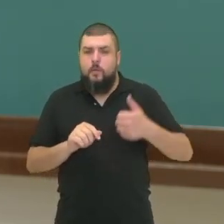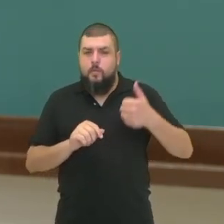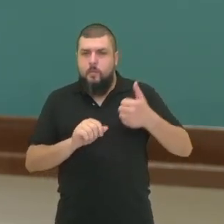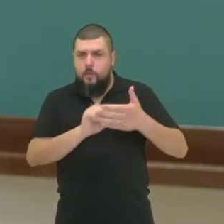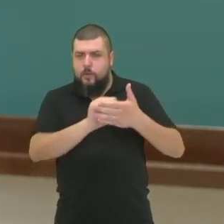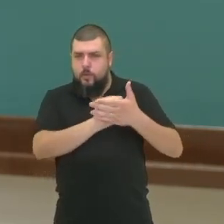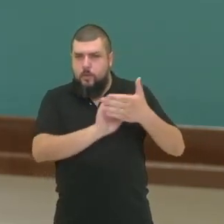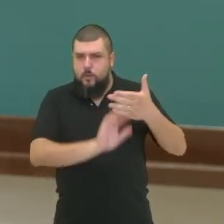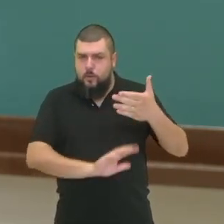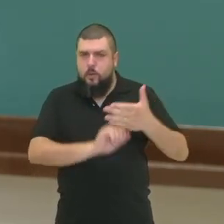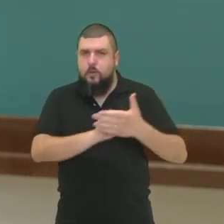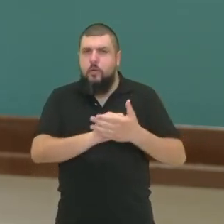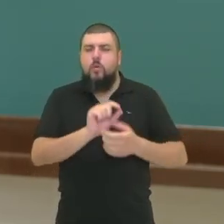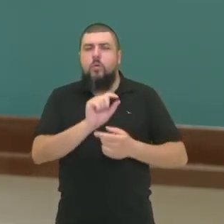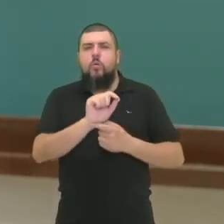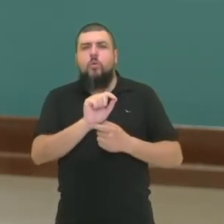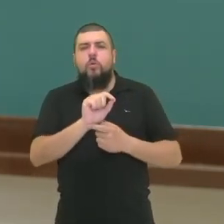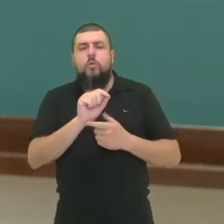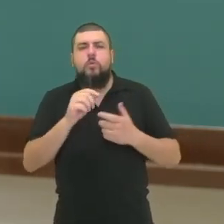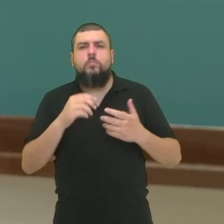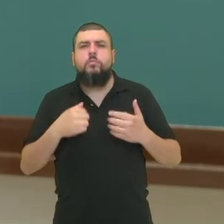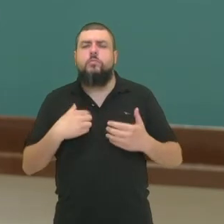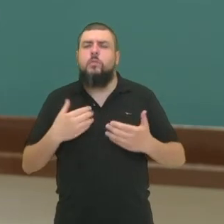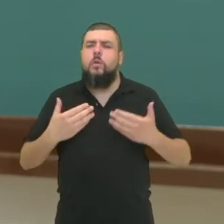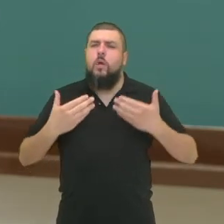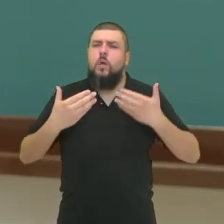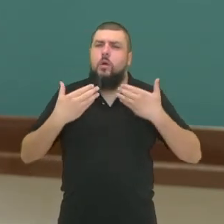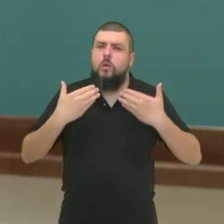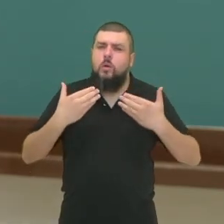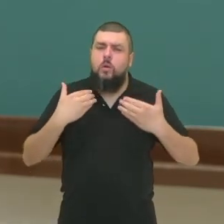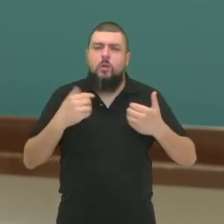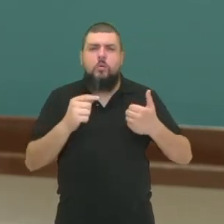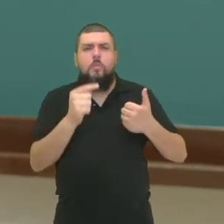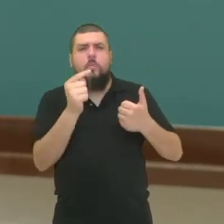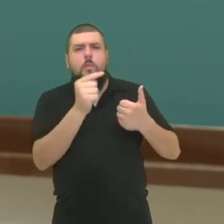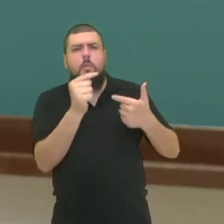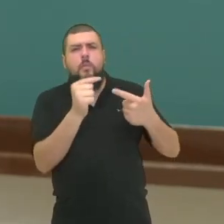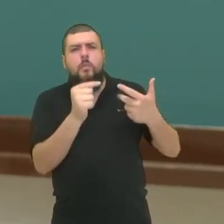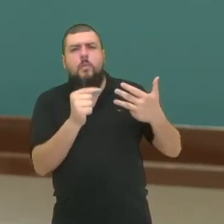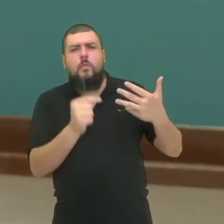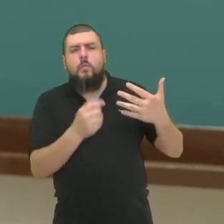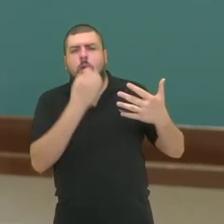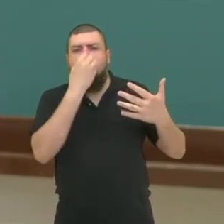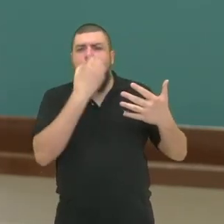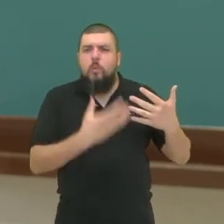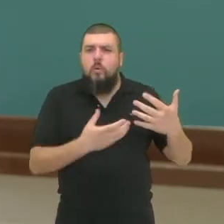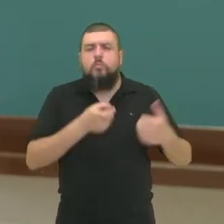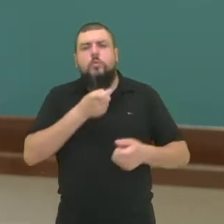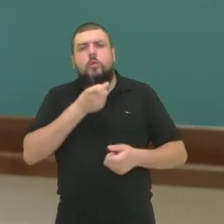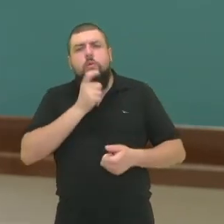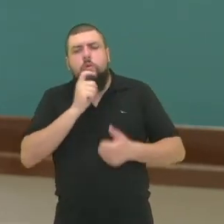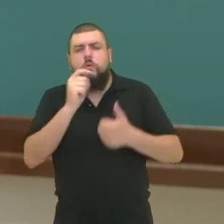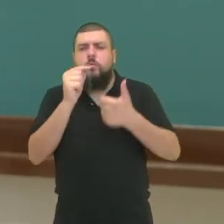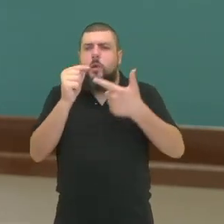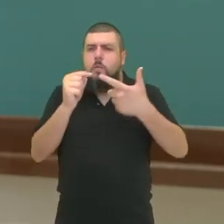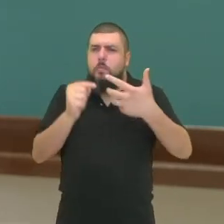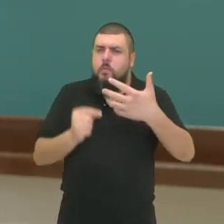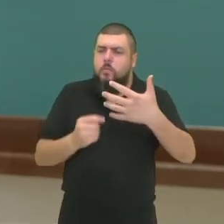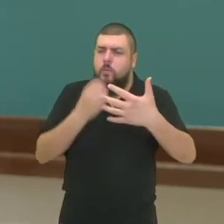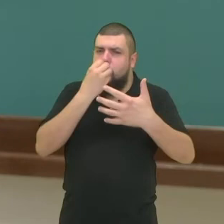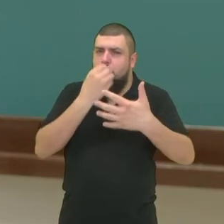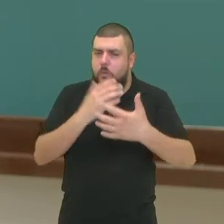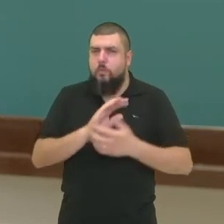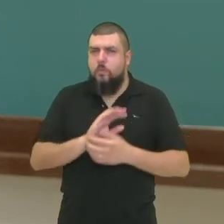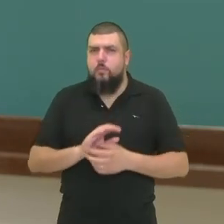e situações agradáveis nas estações quentes quanto nas estações frias. Agora, vocês irão discutir